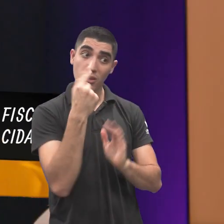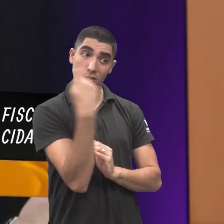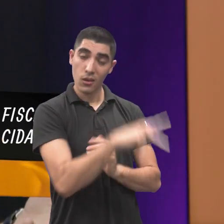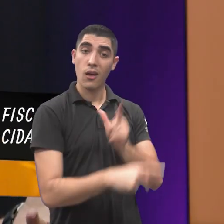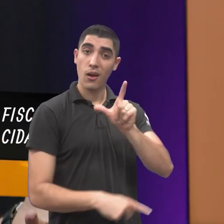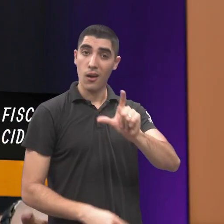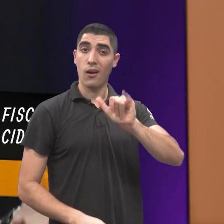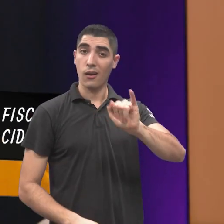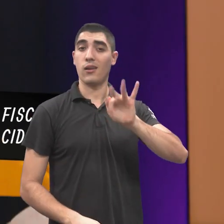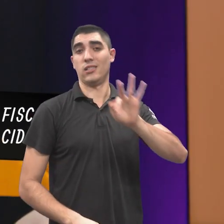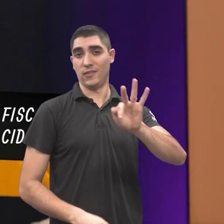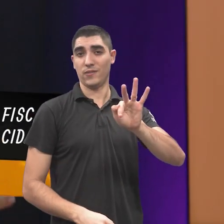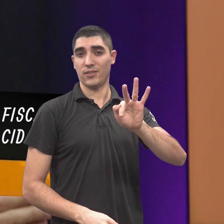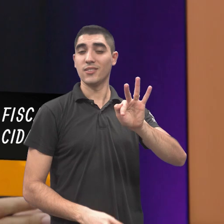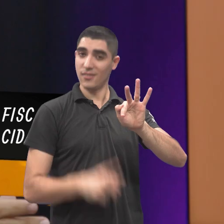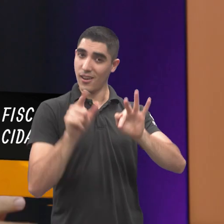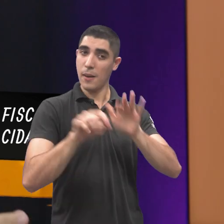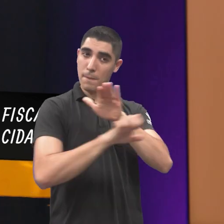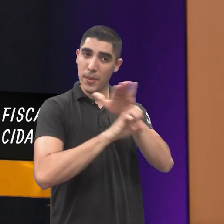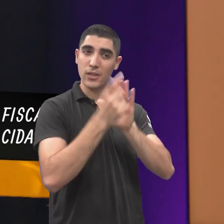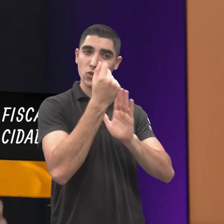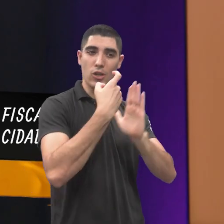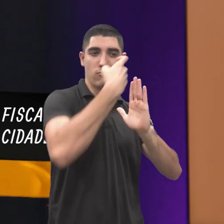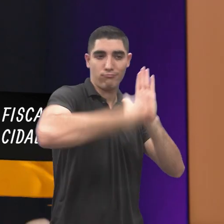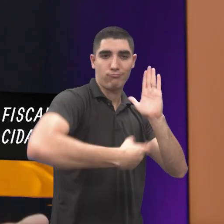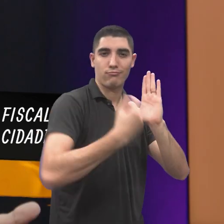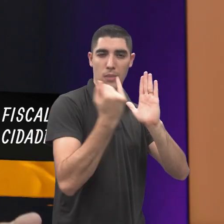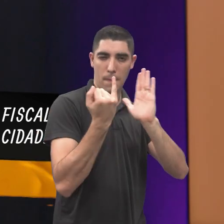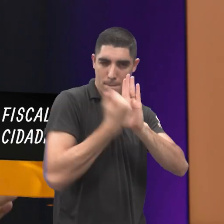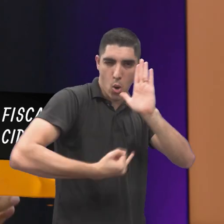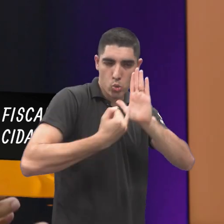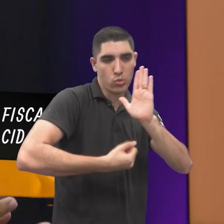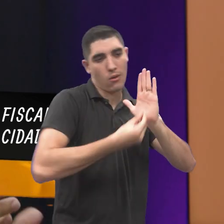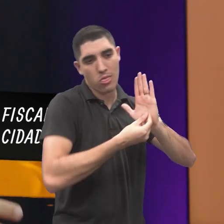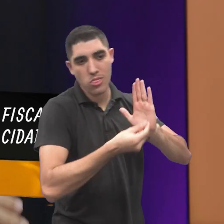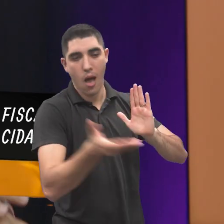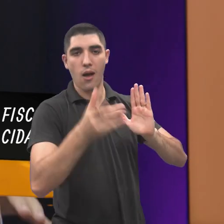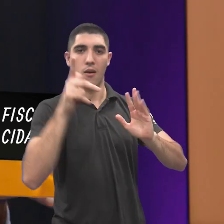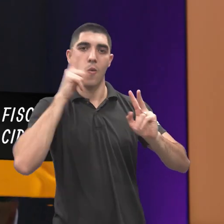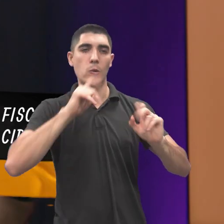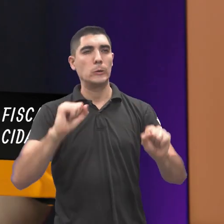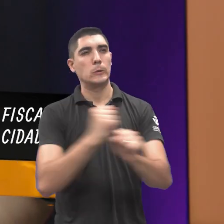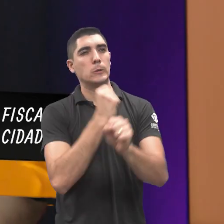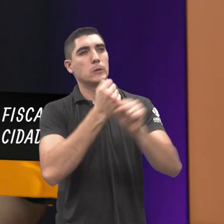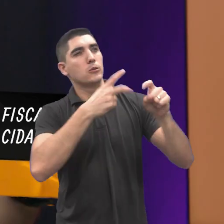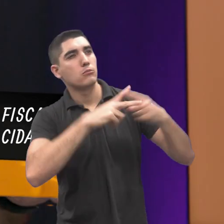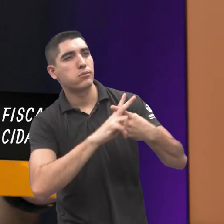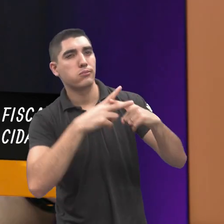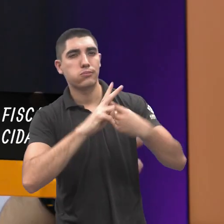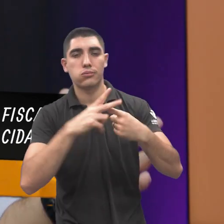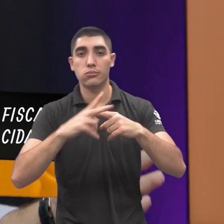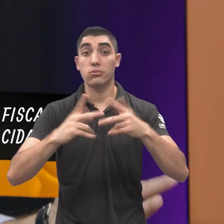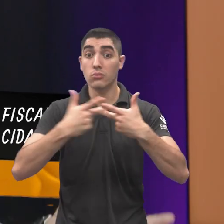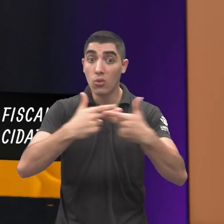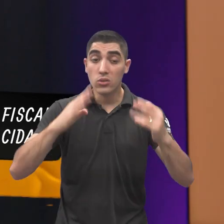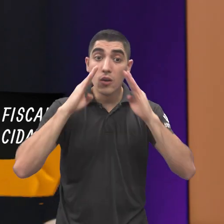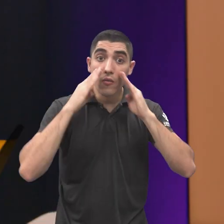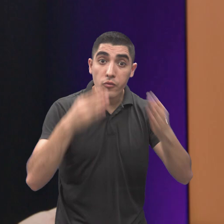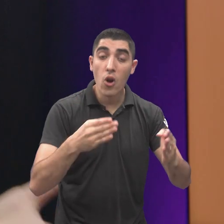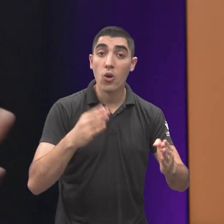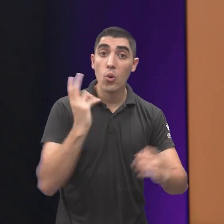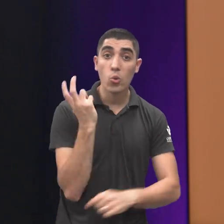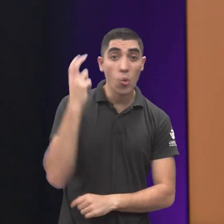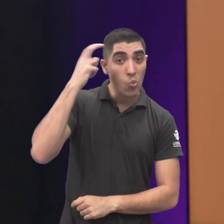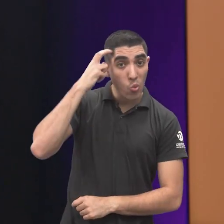passa despercebida, mas que é fundamental para a gente dar manutenção, né, a todos os projetos culturais que envolvem